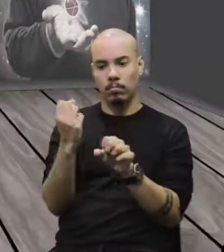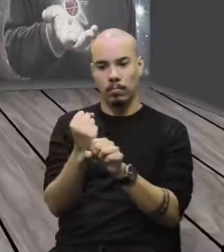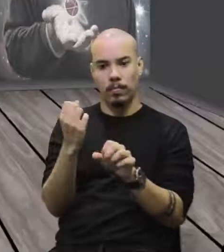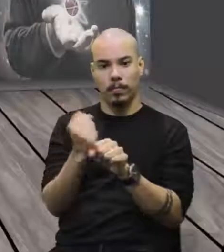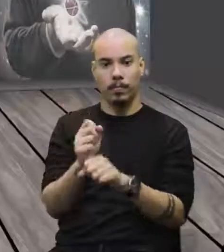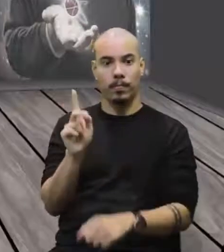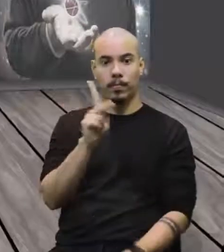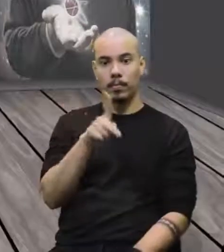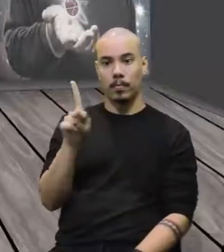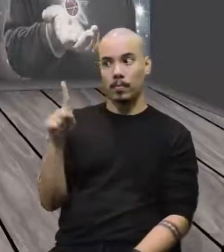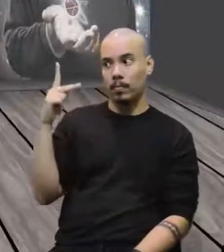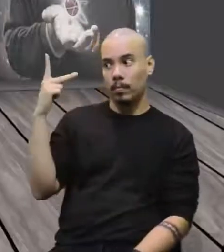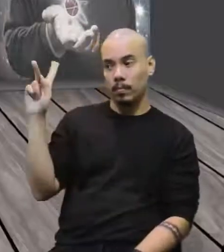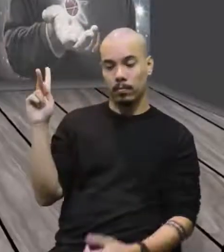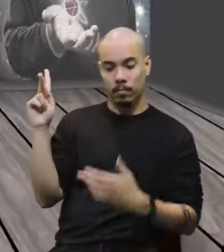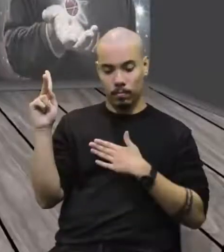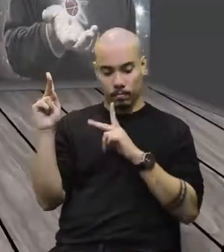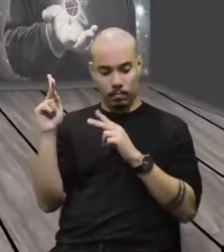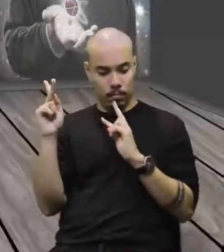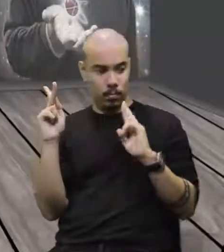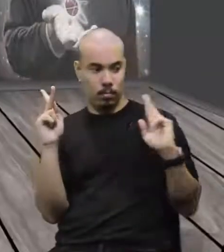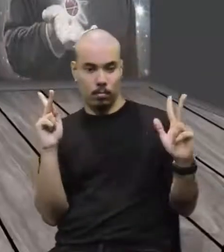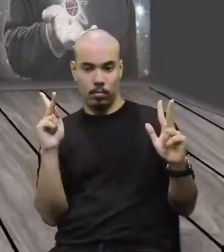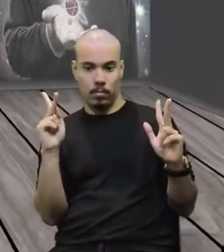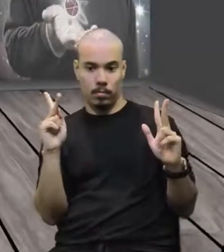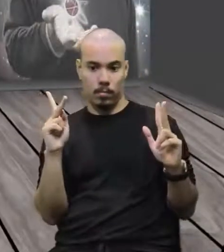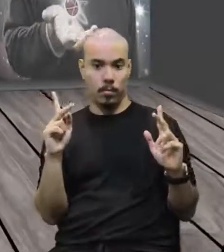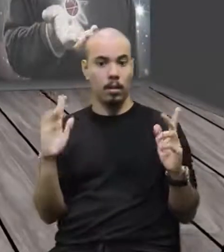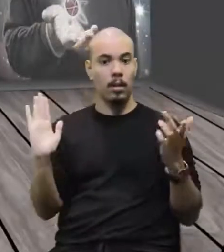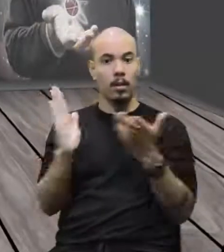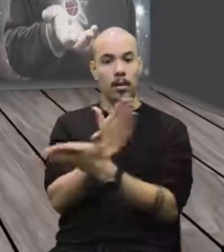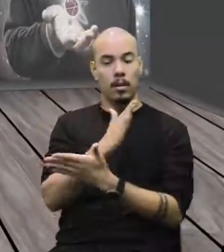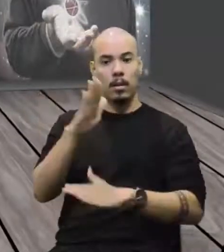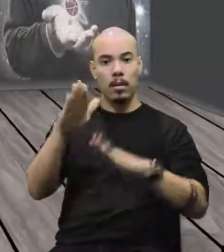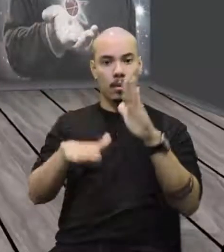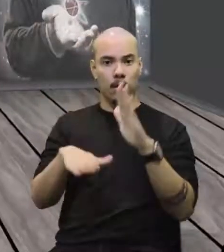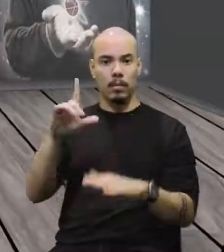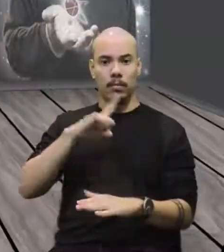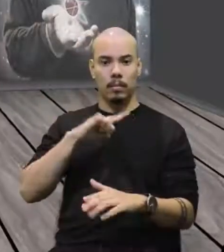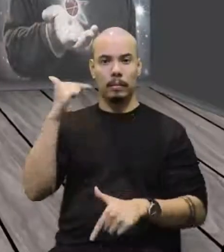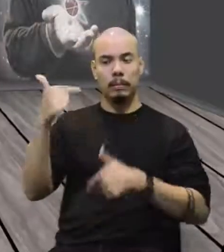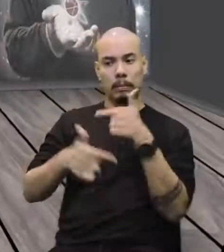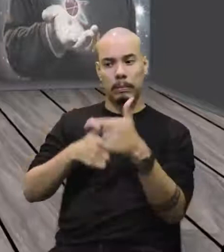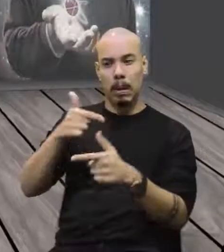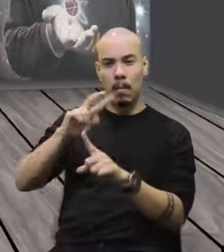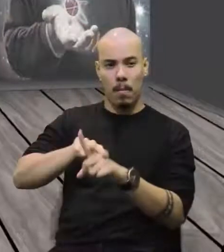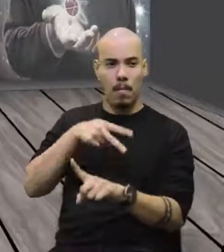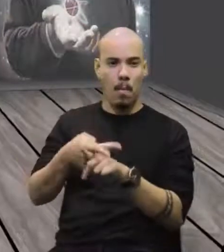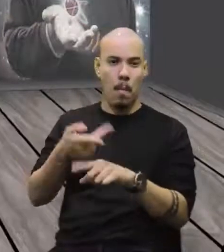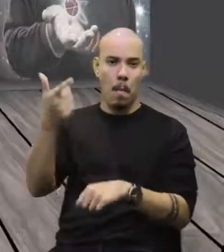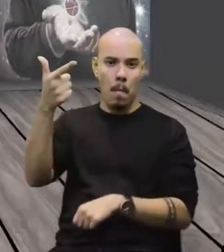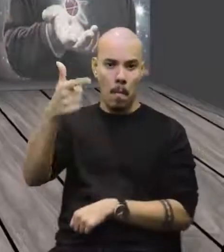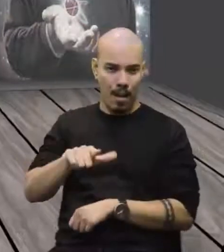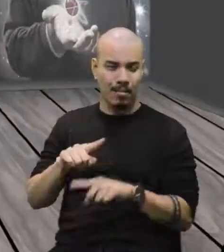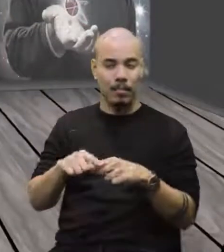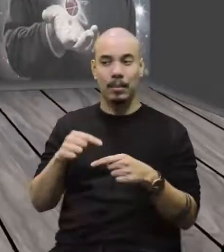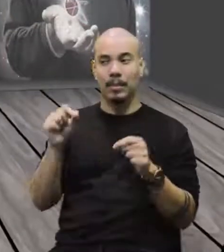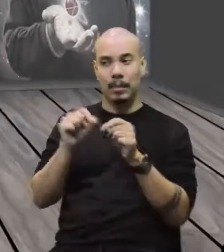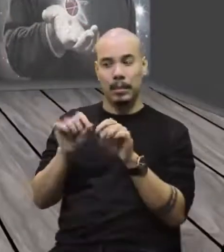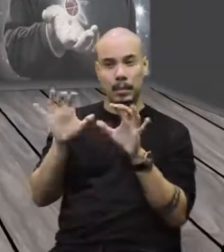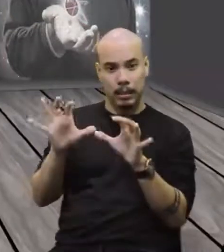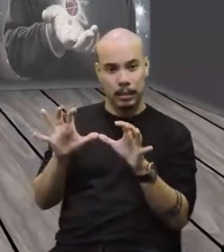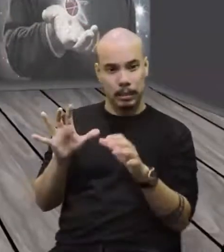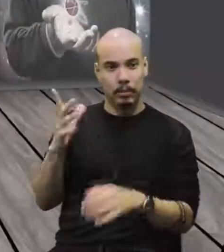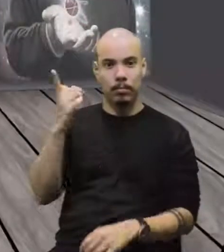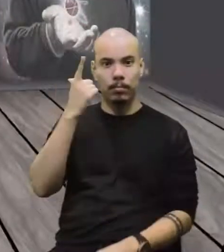professor Décio tem um jeito de fazer conta, de cabeça eu tenho outro. Às vezes, uns têm um pouco mais de trabalho, mas de tanto fazer daquela forma,